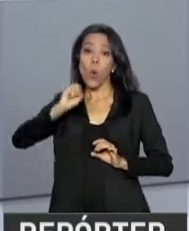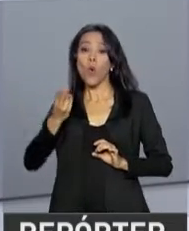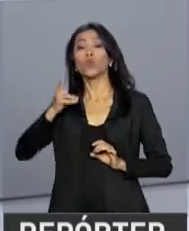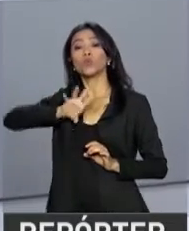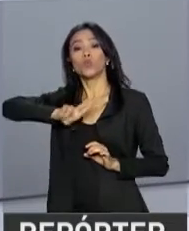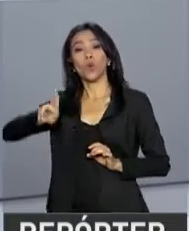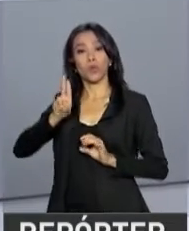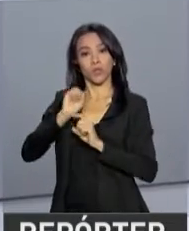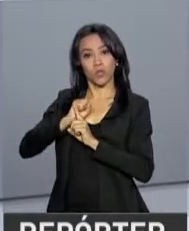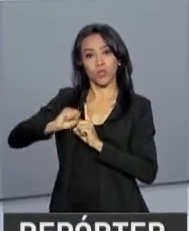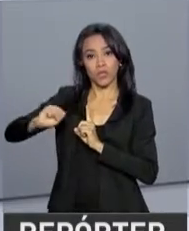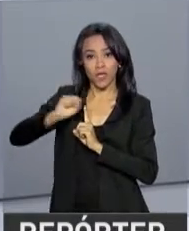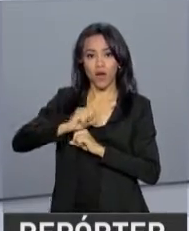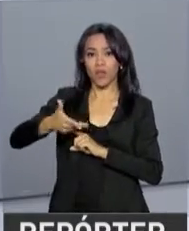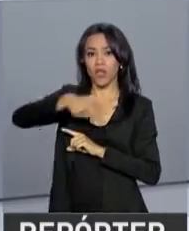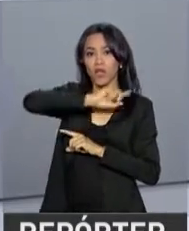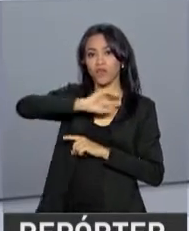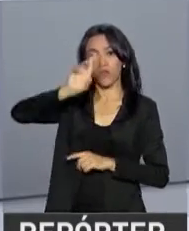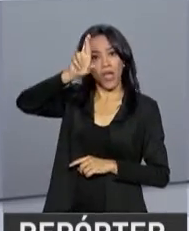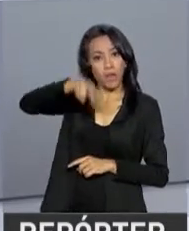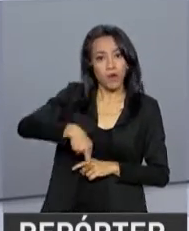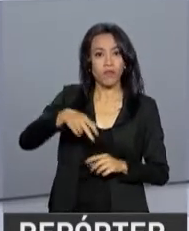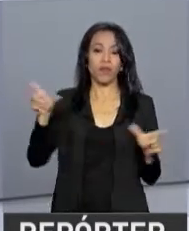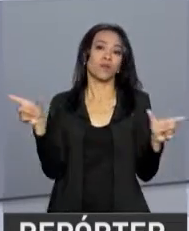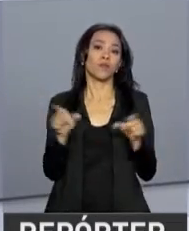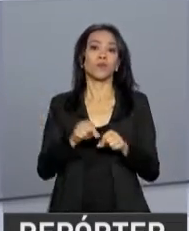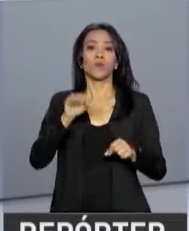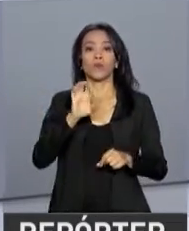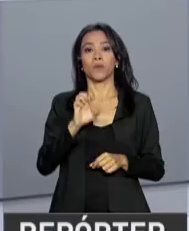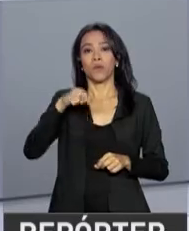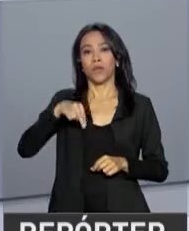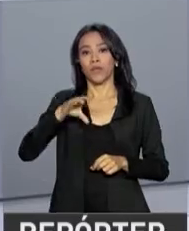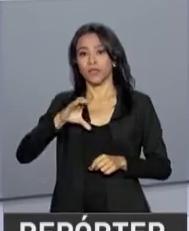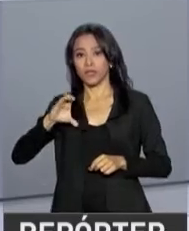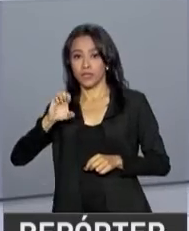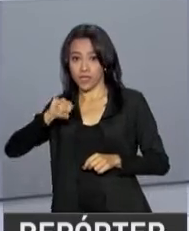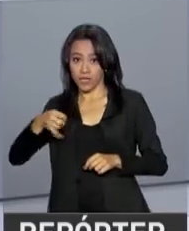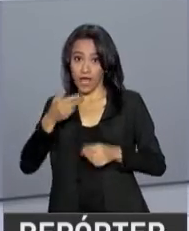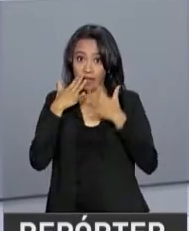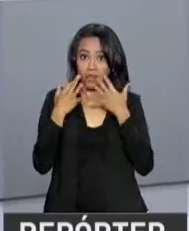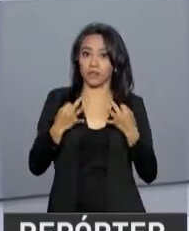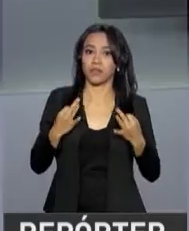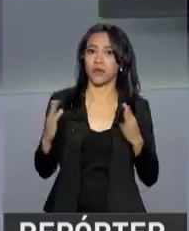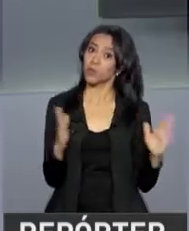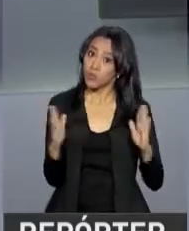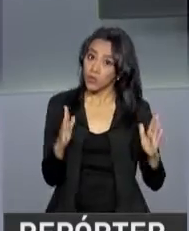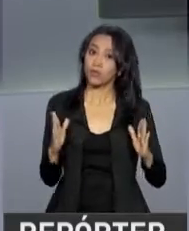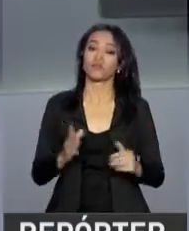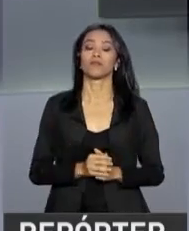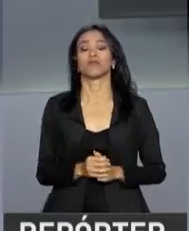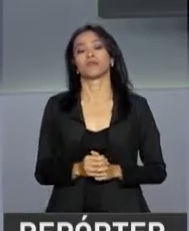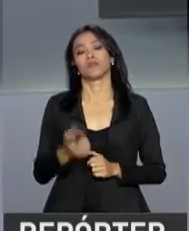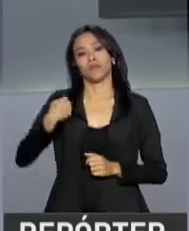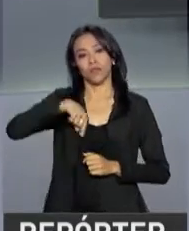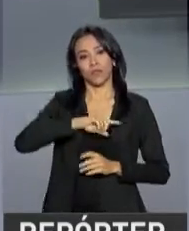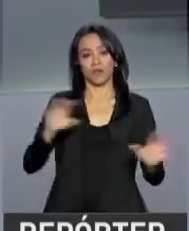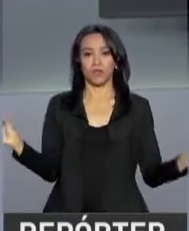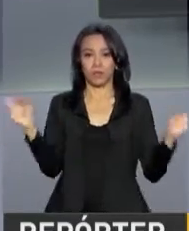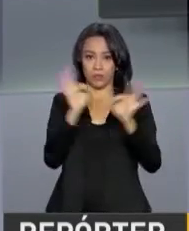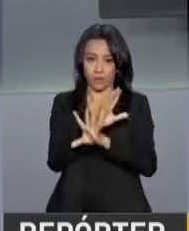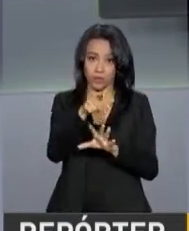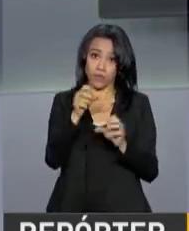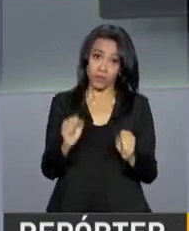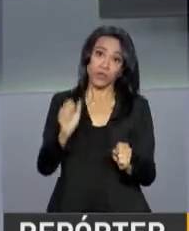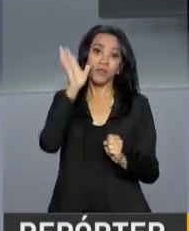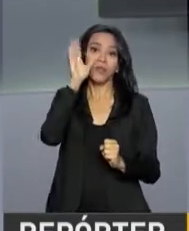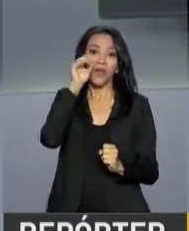social reprovada no Enseja entrar com recurso. Então, é bom ficar atento aos prazos. Nós ficamos por aqui. Você pode